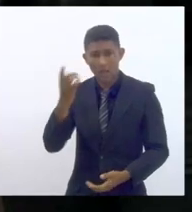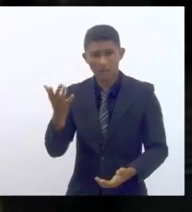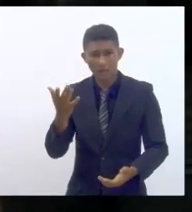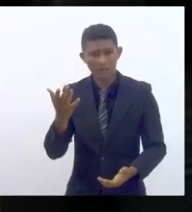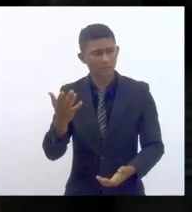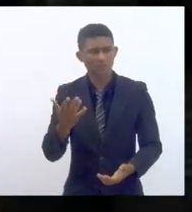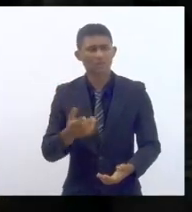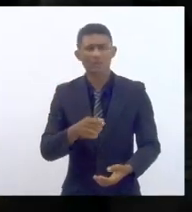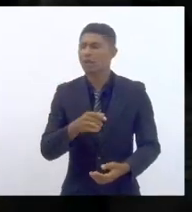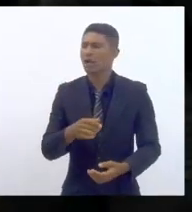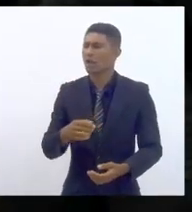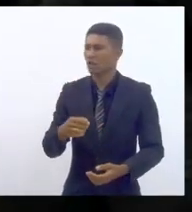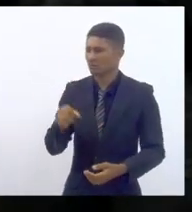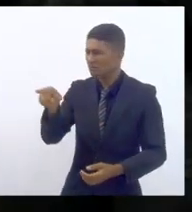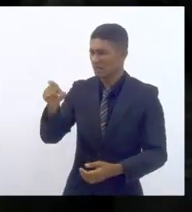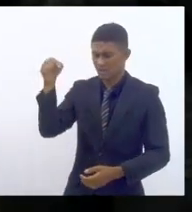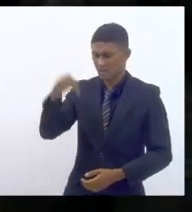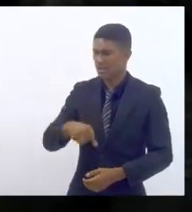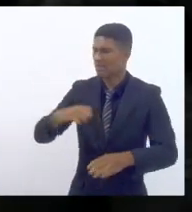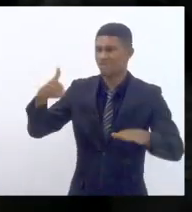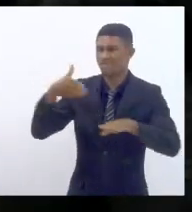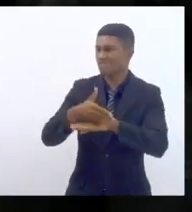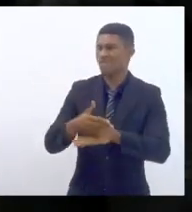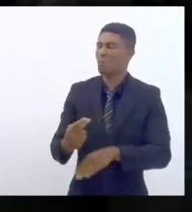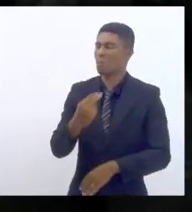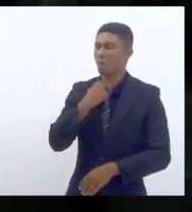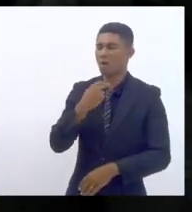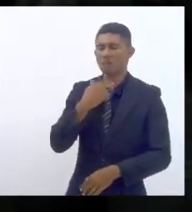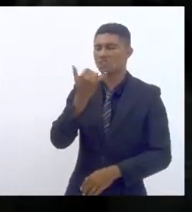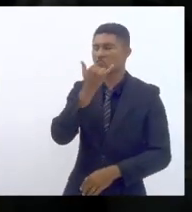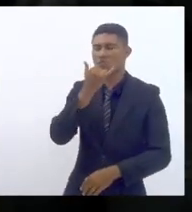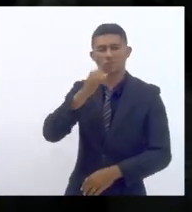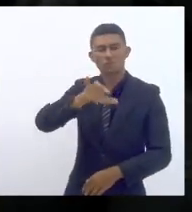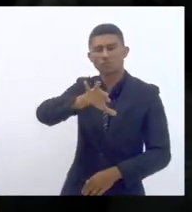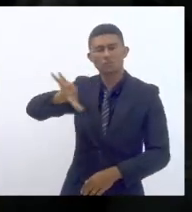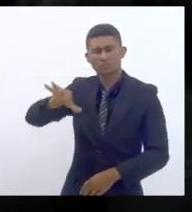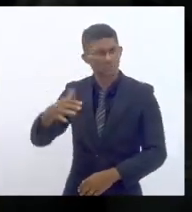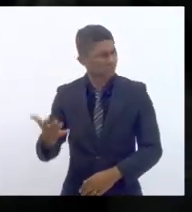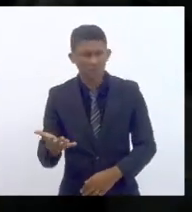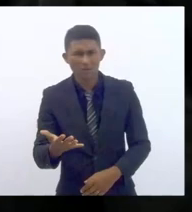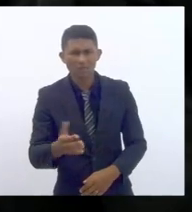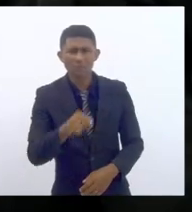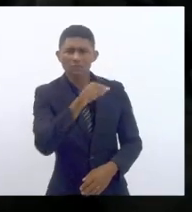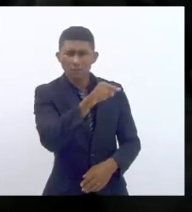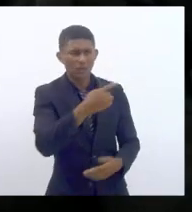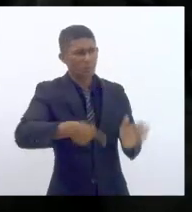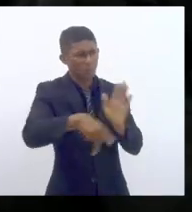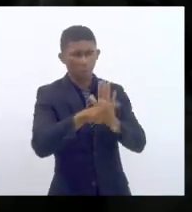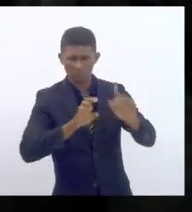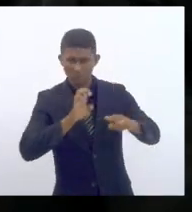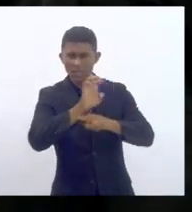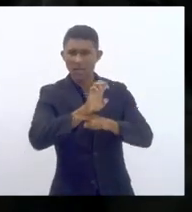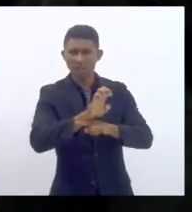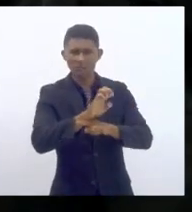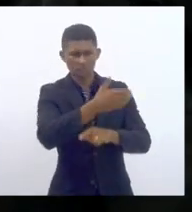tenho autorização ou não para adentrar em algum órgão do Estado, público que seja, que eu possa